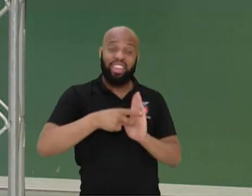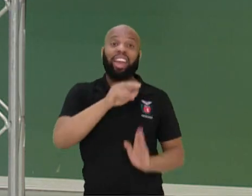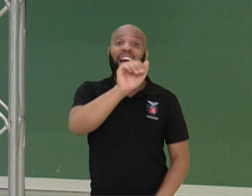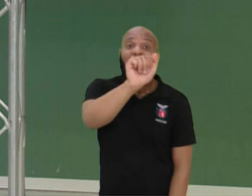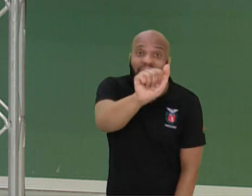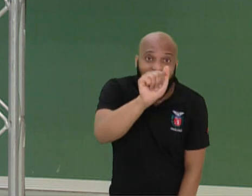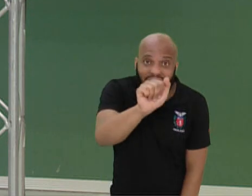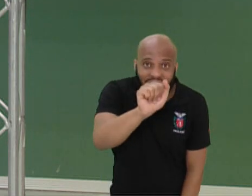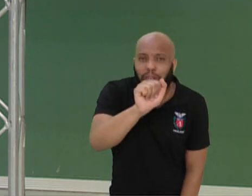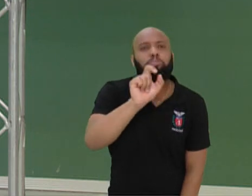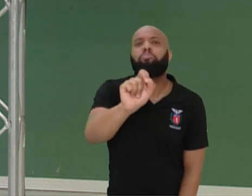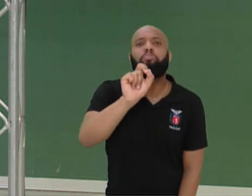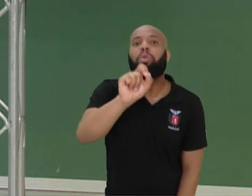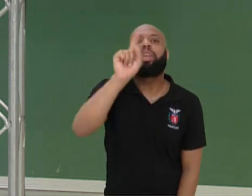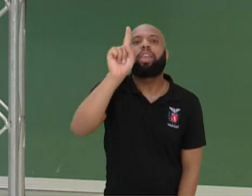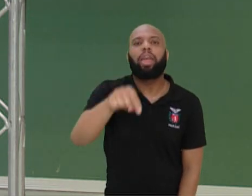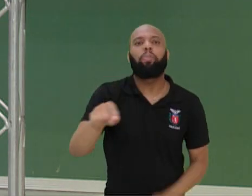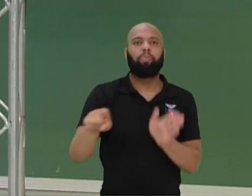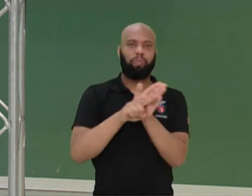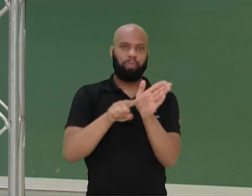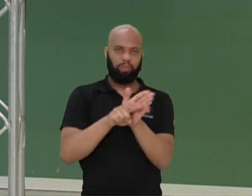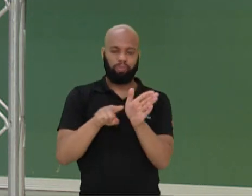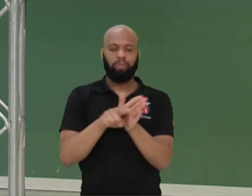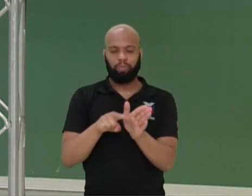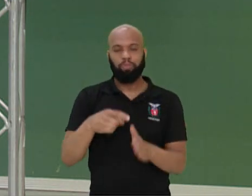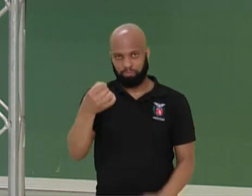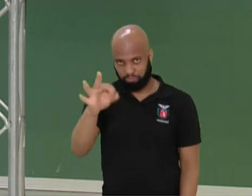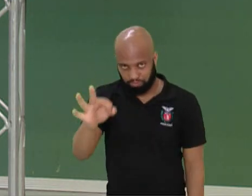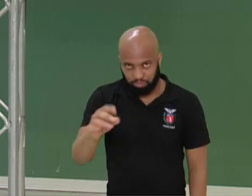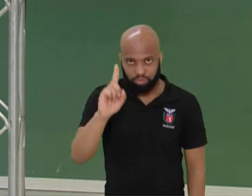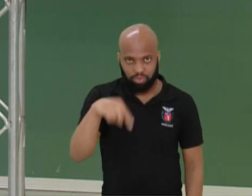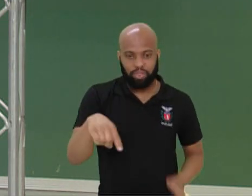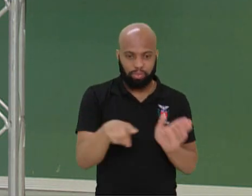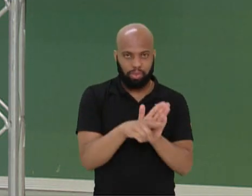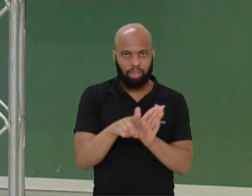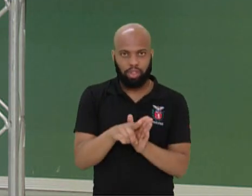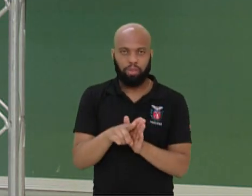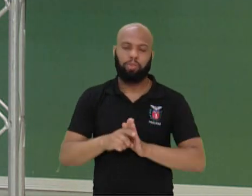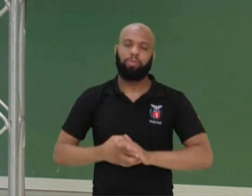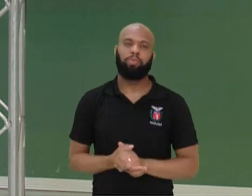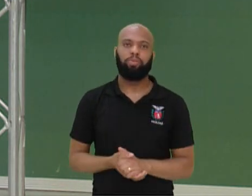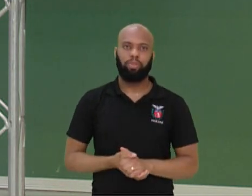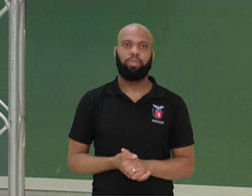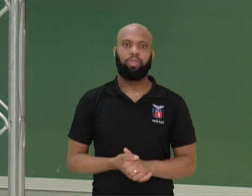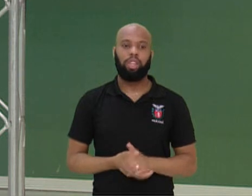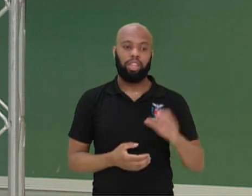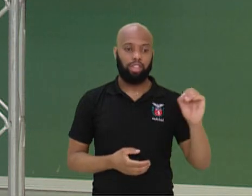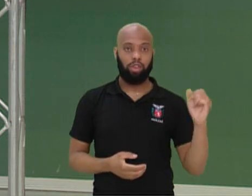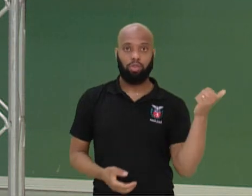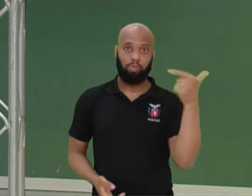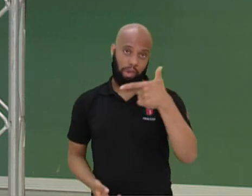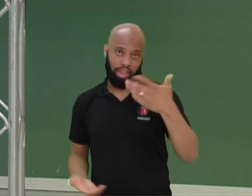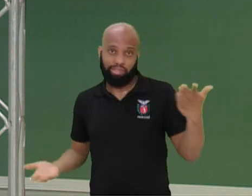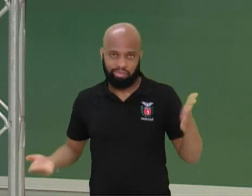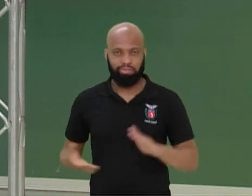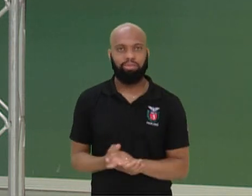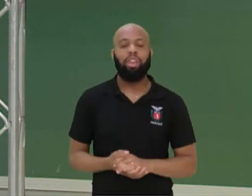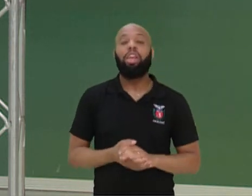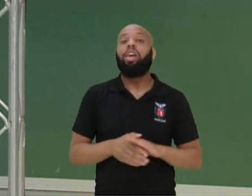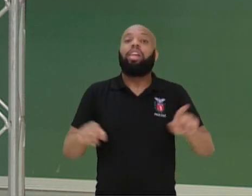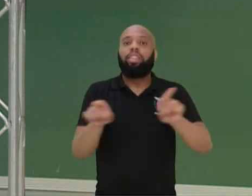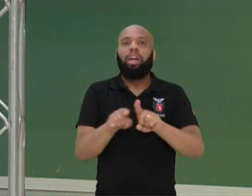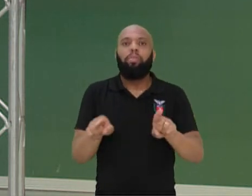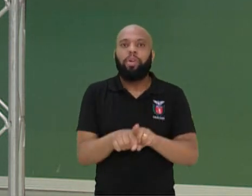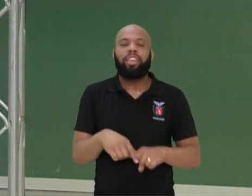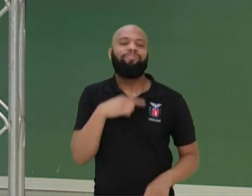A, o coeficiente A da minha função, é negativo, é menor do que zero, ok? E como não toca o eixo x, o